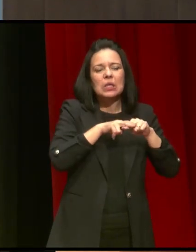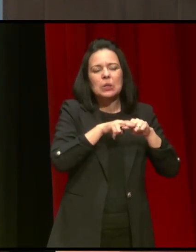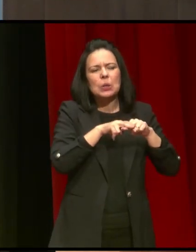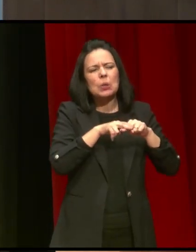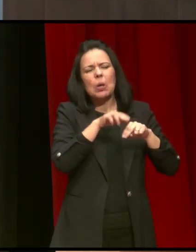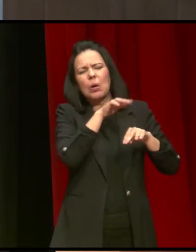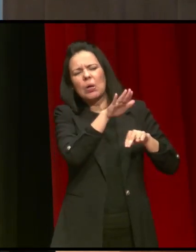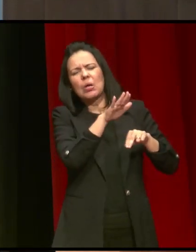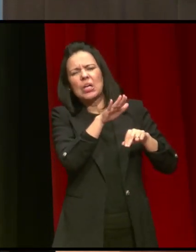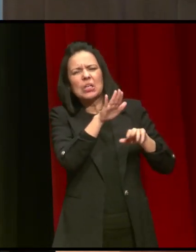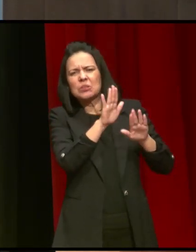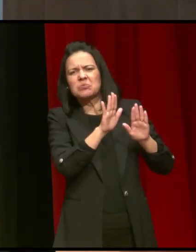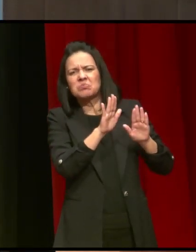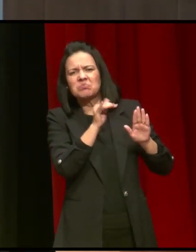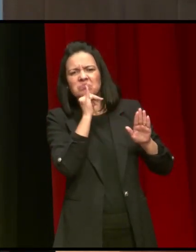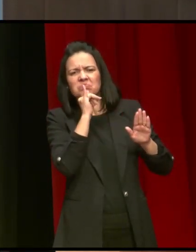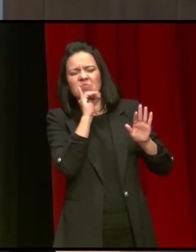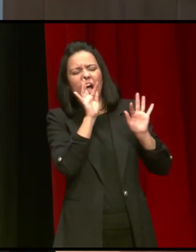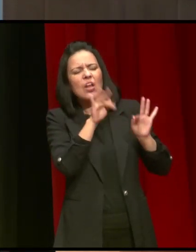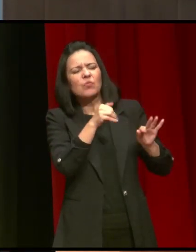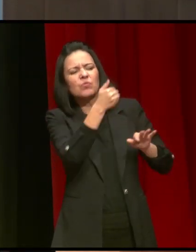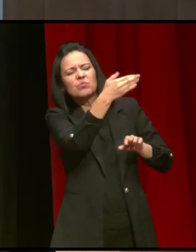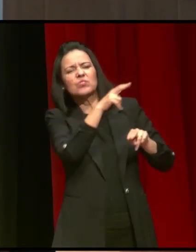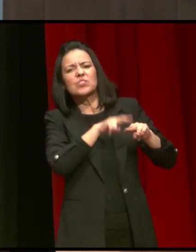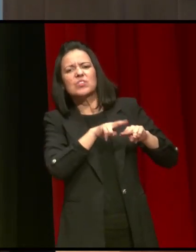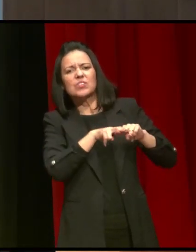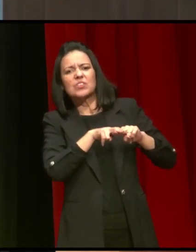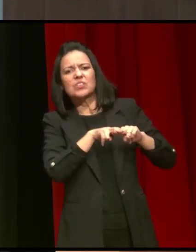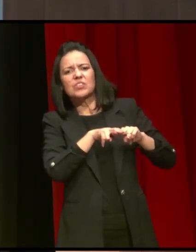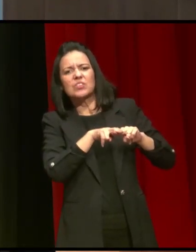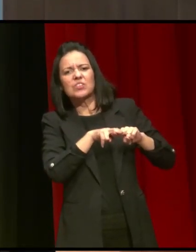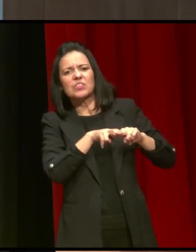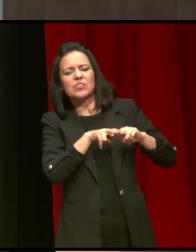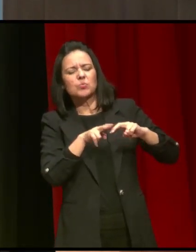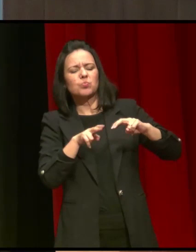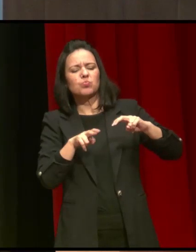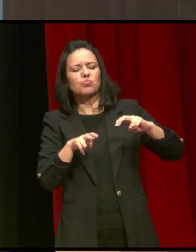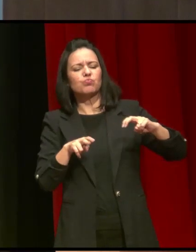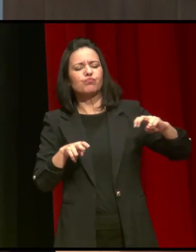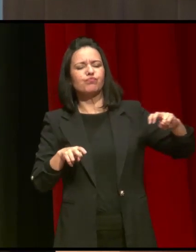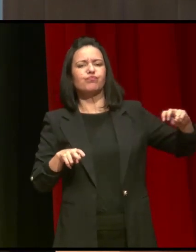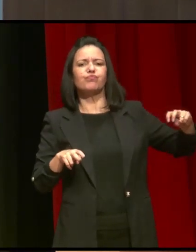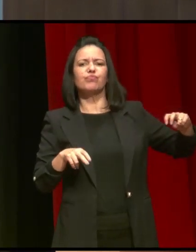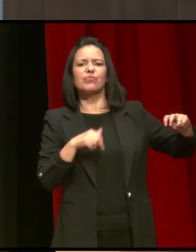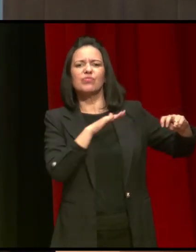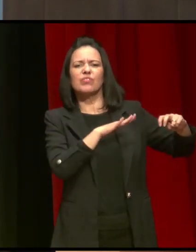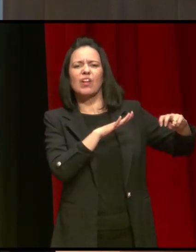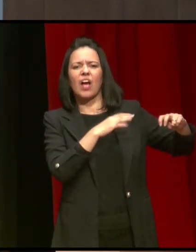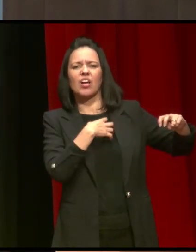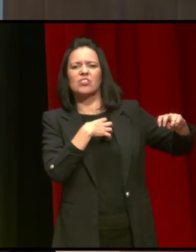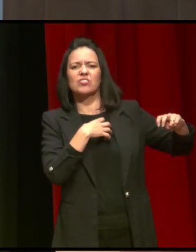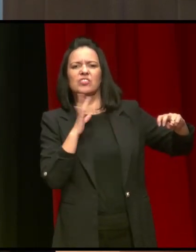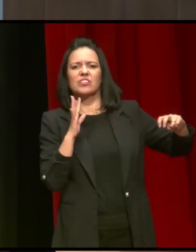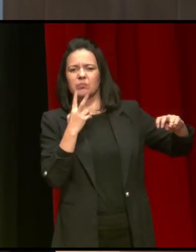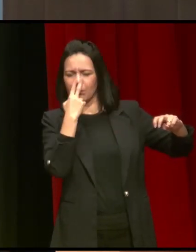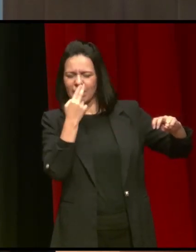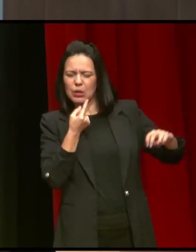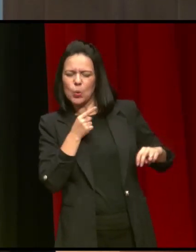viu? Pode vir aí na igreja, fica tudo aí atrás. É que a gente fala assim, o que os olhos não veem, o coração não sente. Você conhece essa